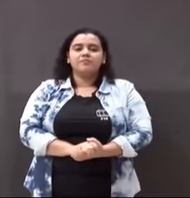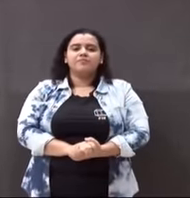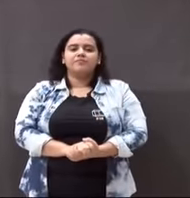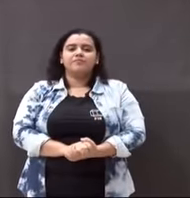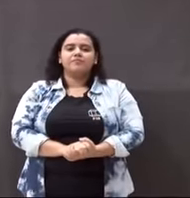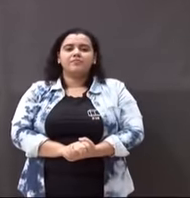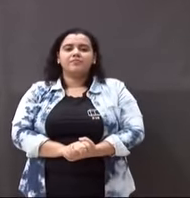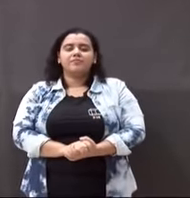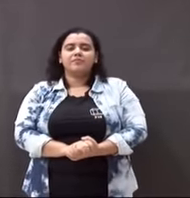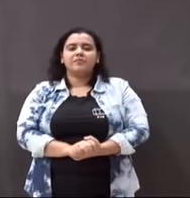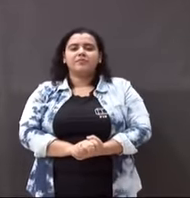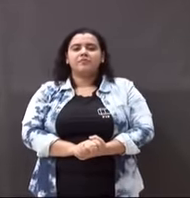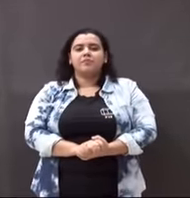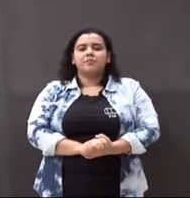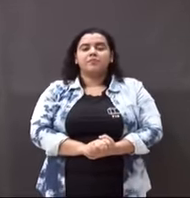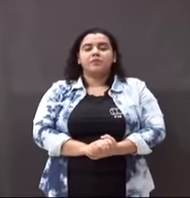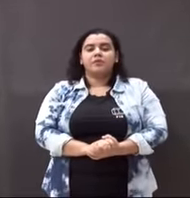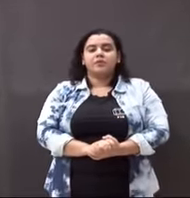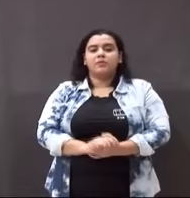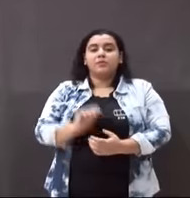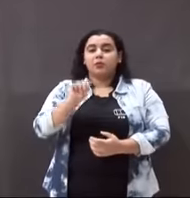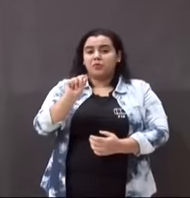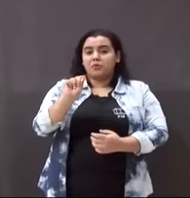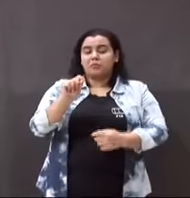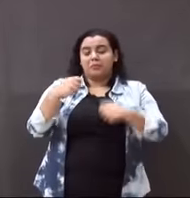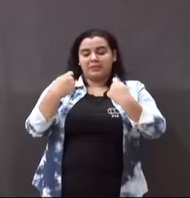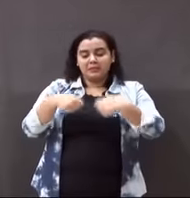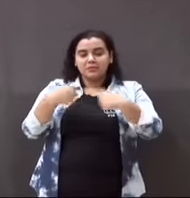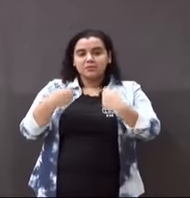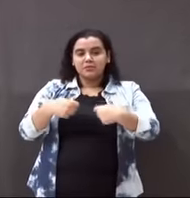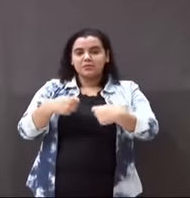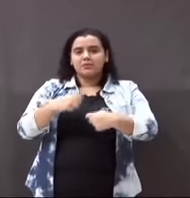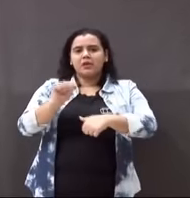por quem você precisa?